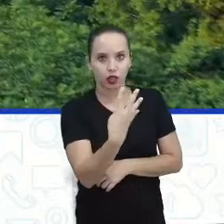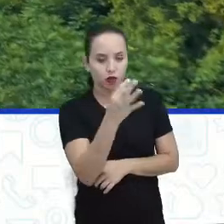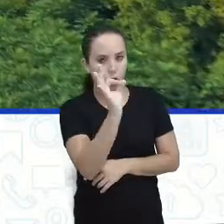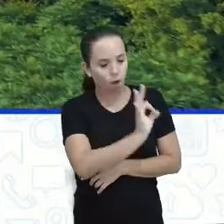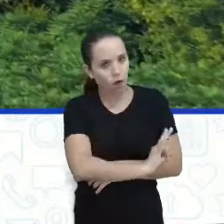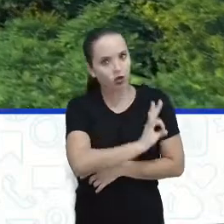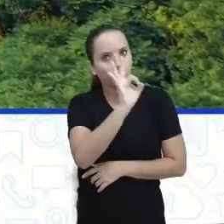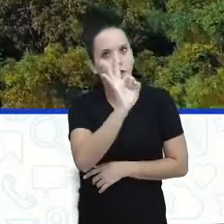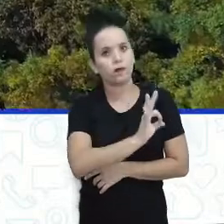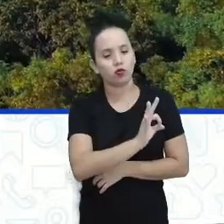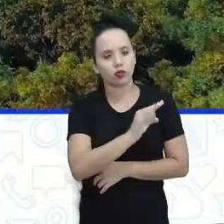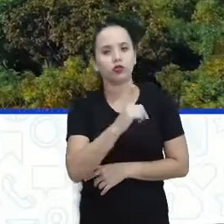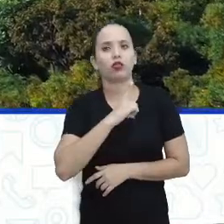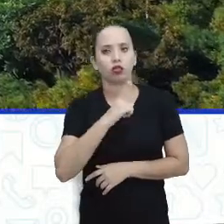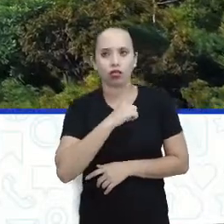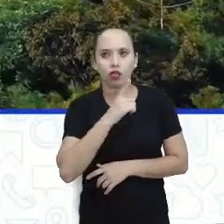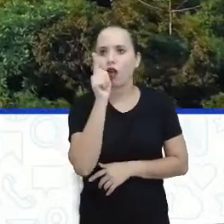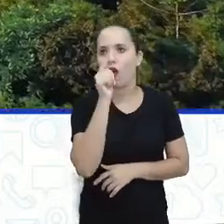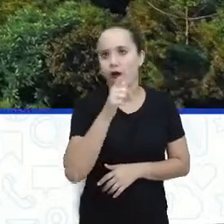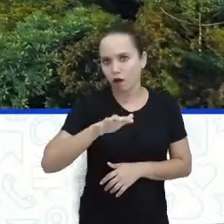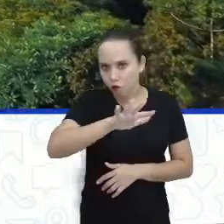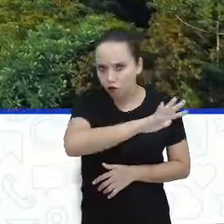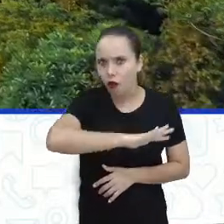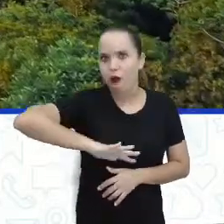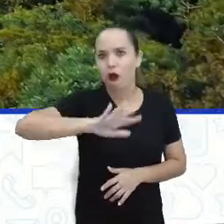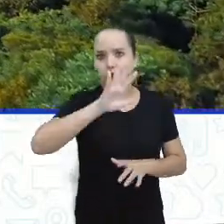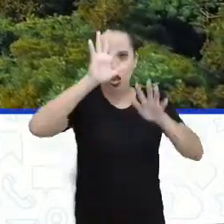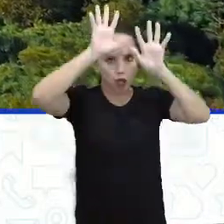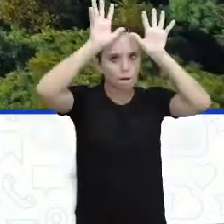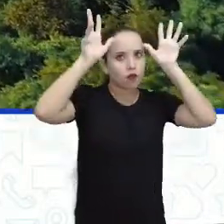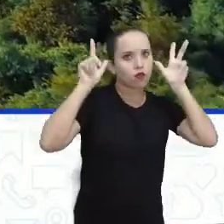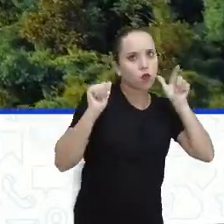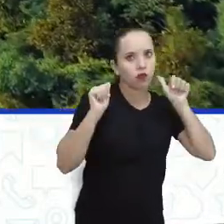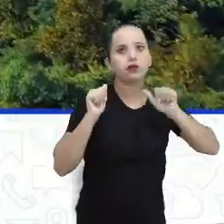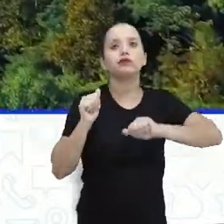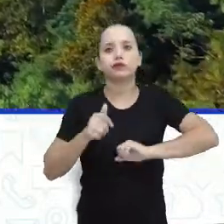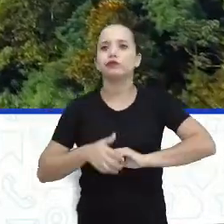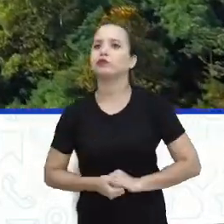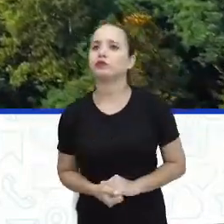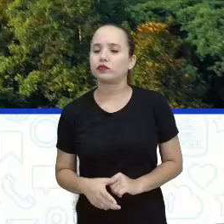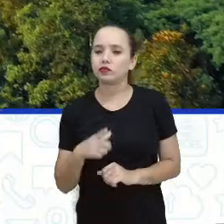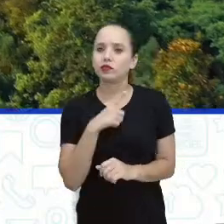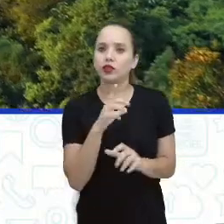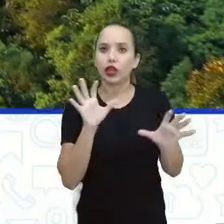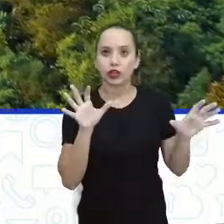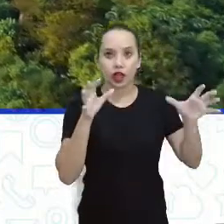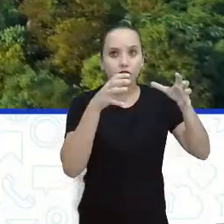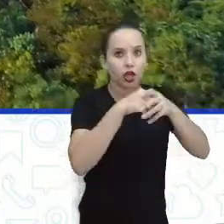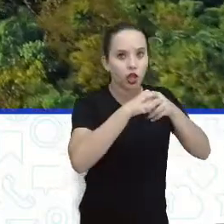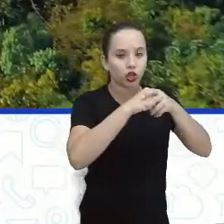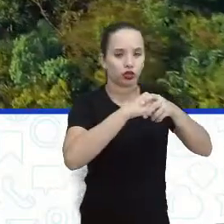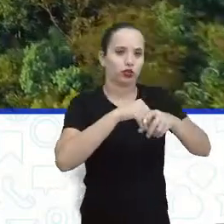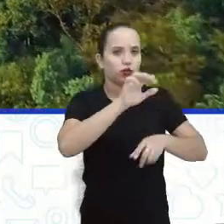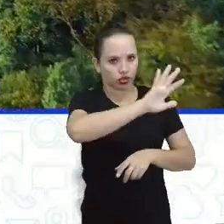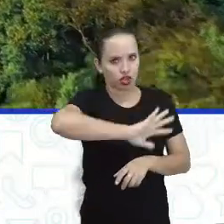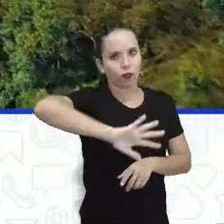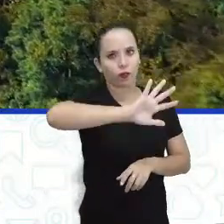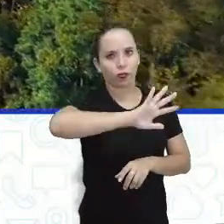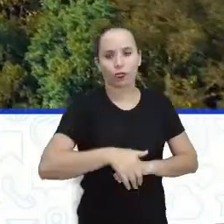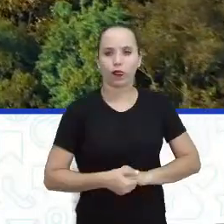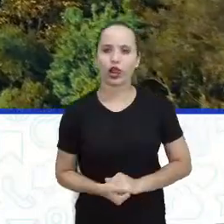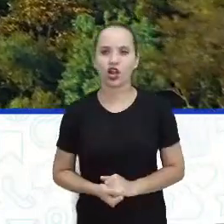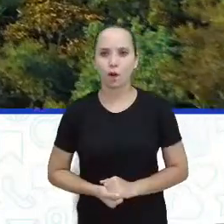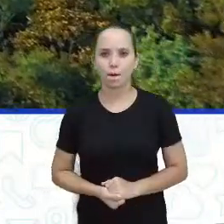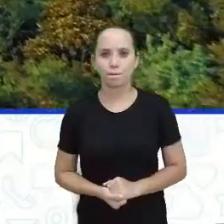Então, 74% da disponibilidade de água no nosso país está concentrado na bacia